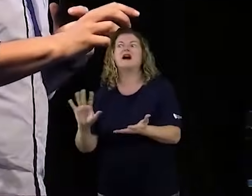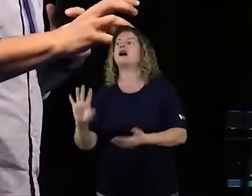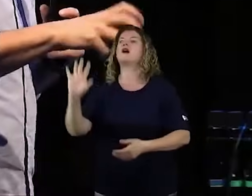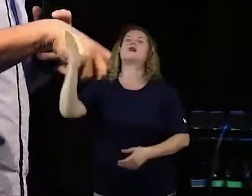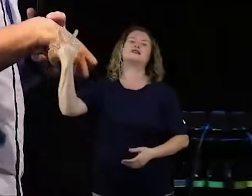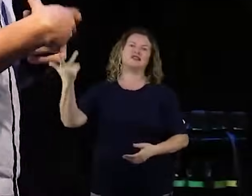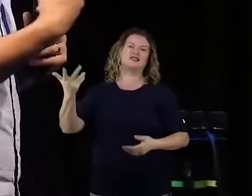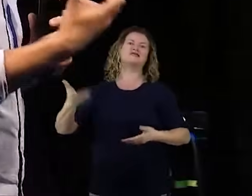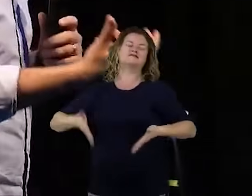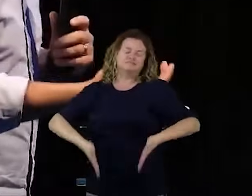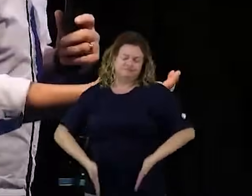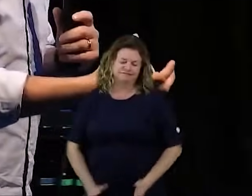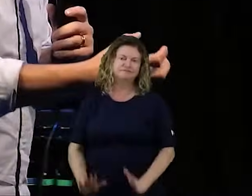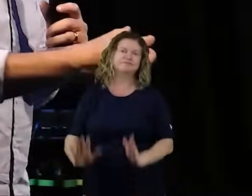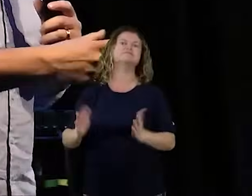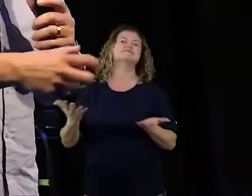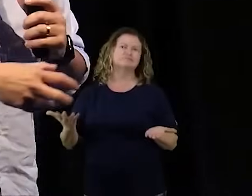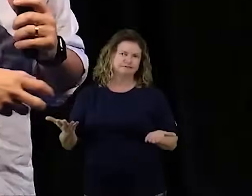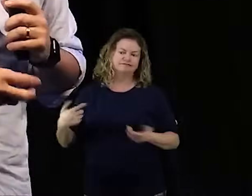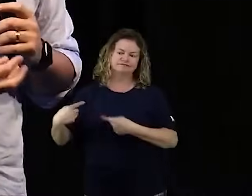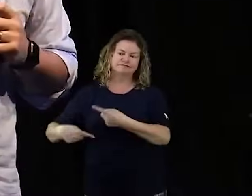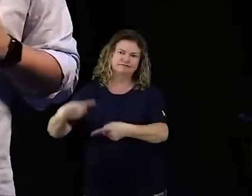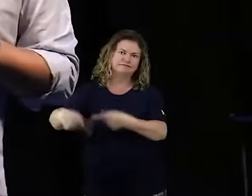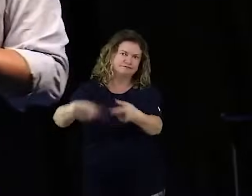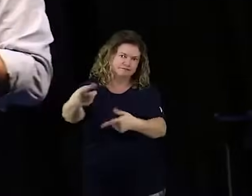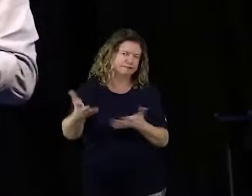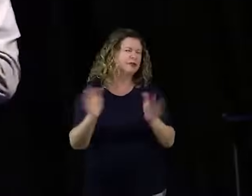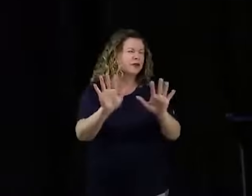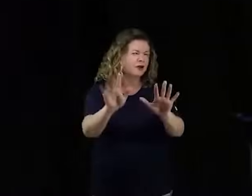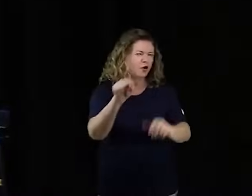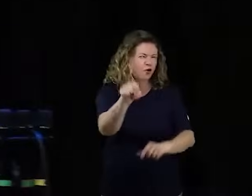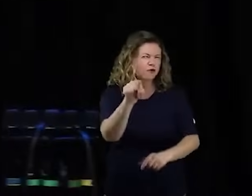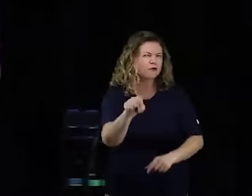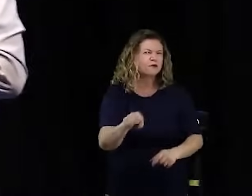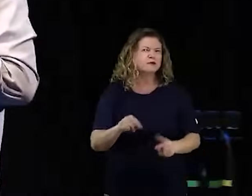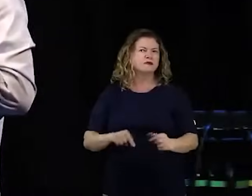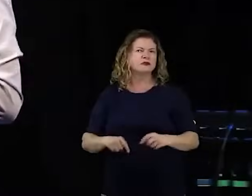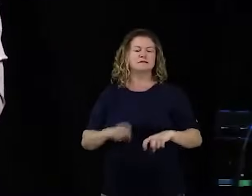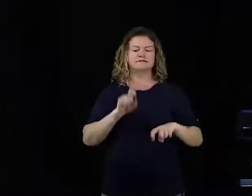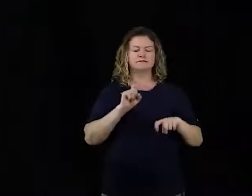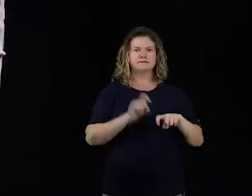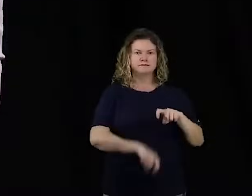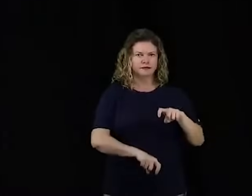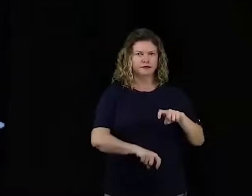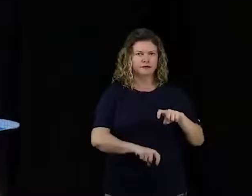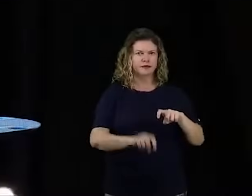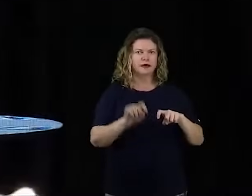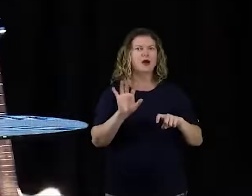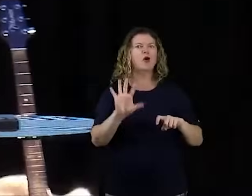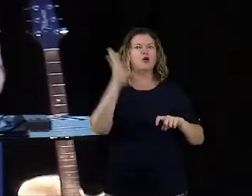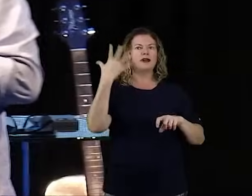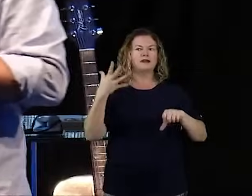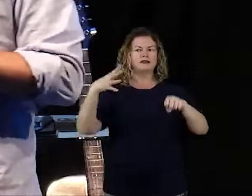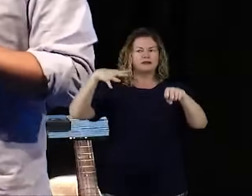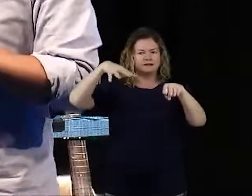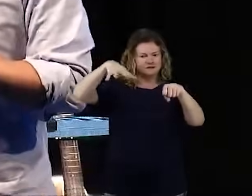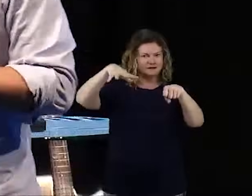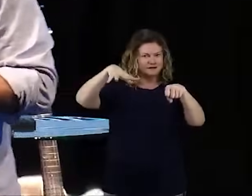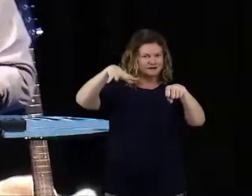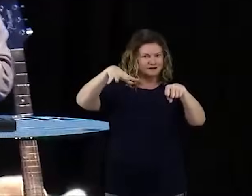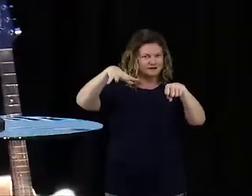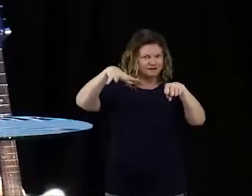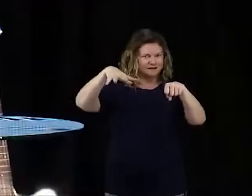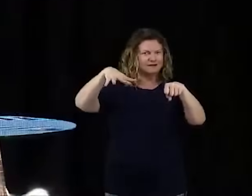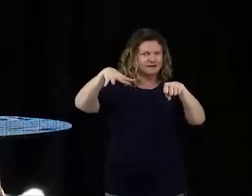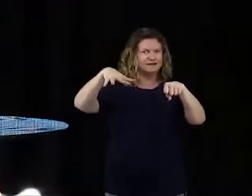desigual o apóstolo Paulo conta pra gente em primeiro os Coríntios Capítulo 15 verso 6 ao verso 9